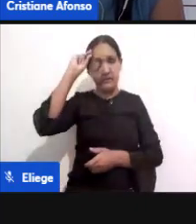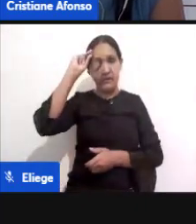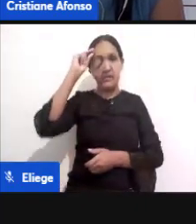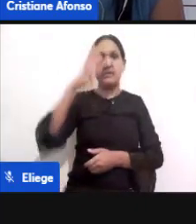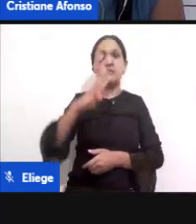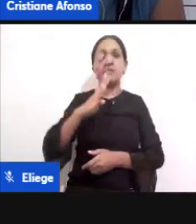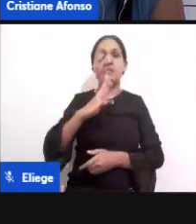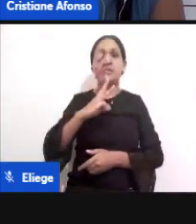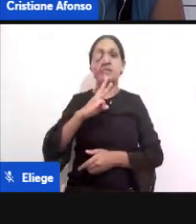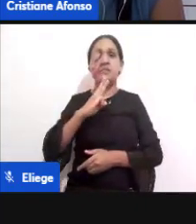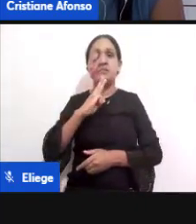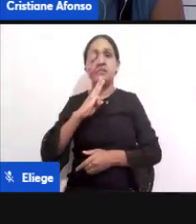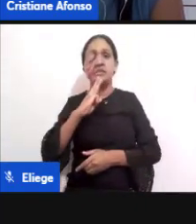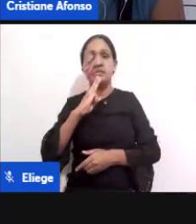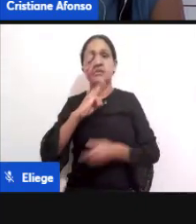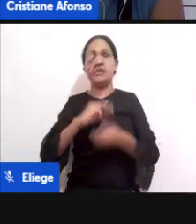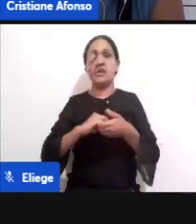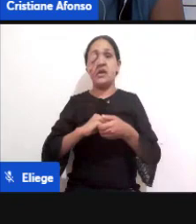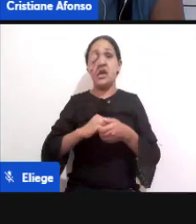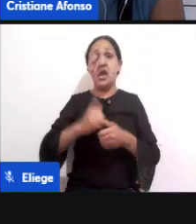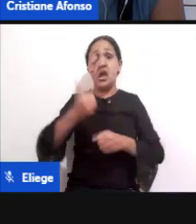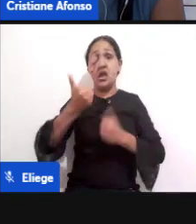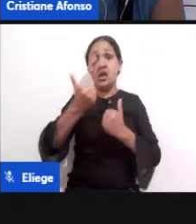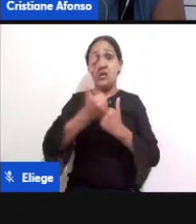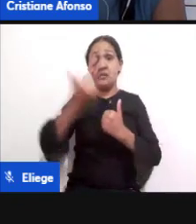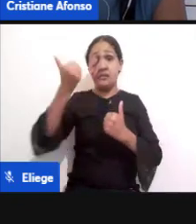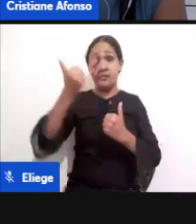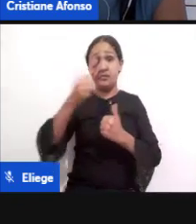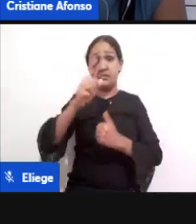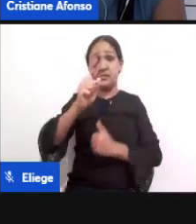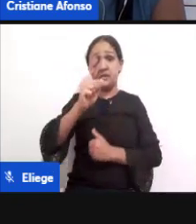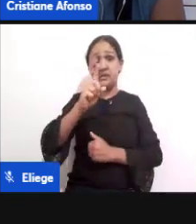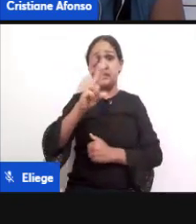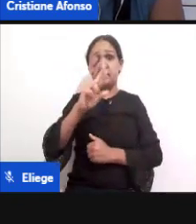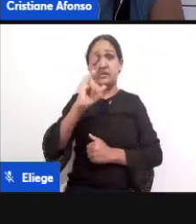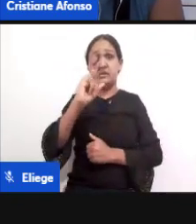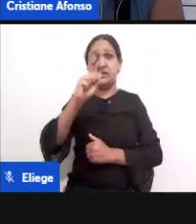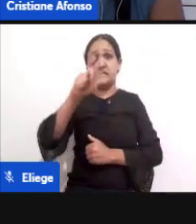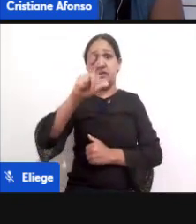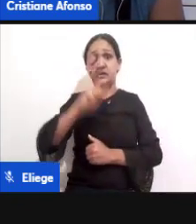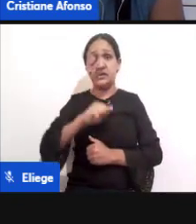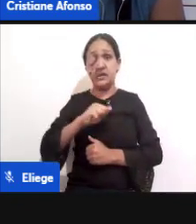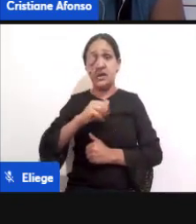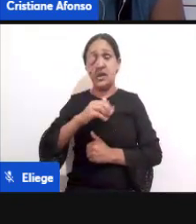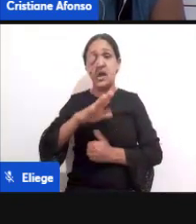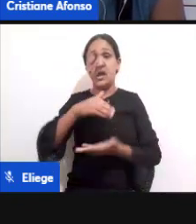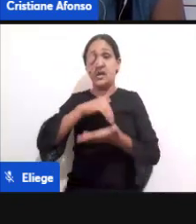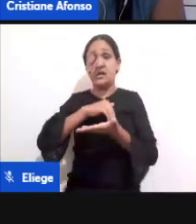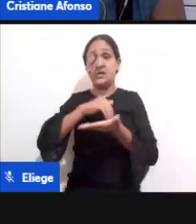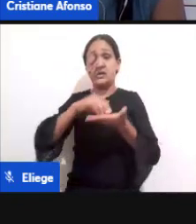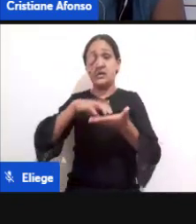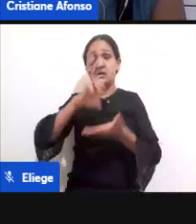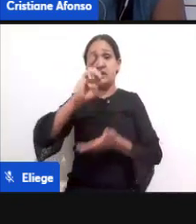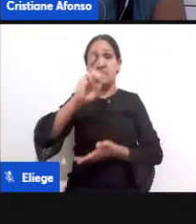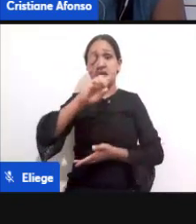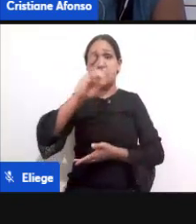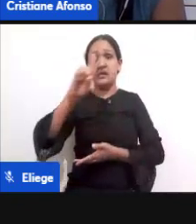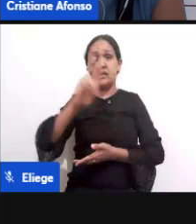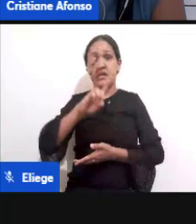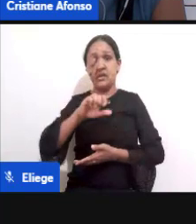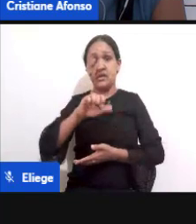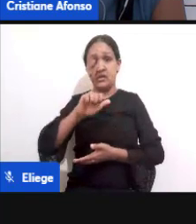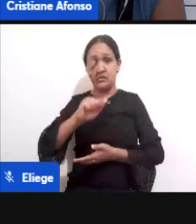Marcelo Tradi, a vice-prefeita, Adriane Lopes, a secretária municipal de Educação,